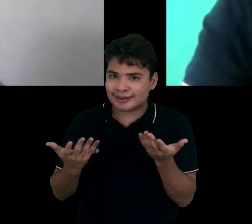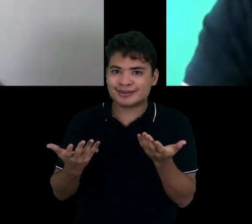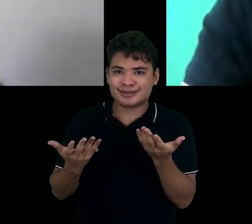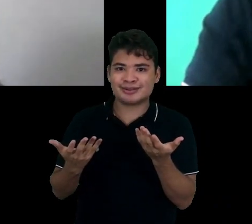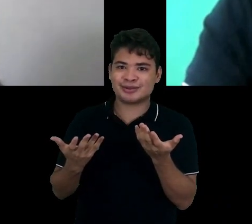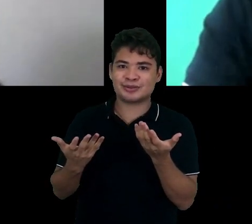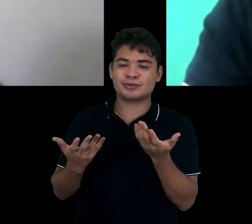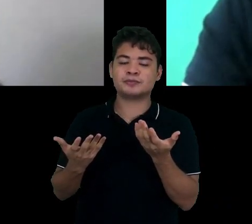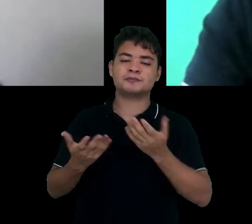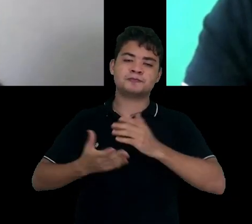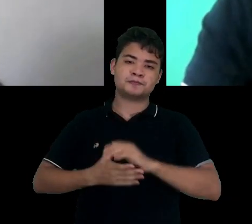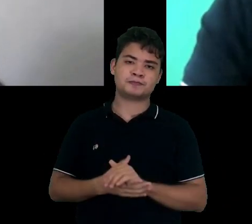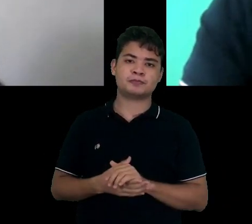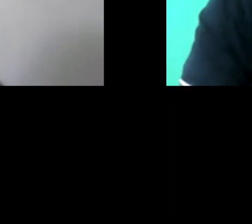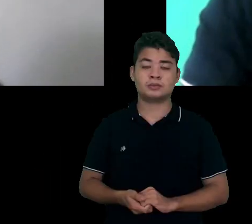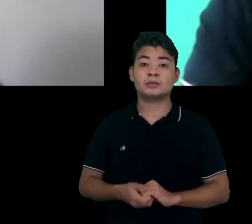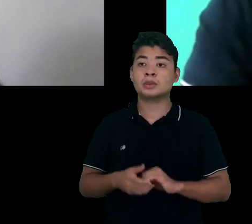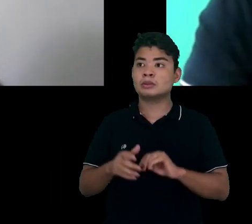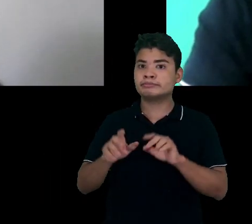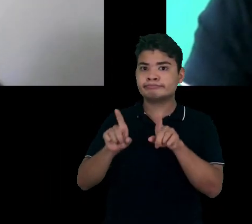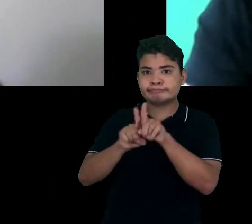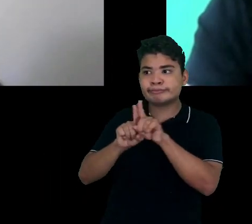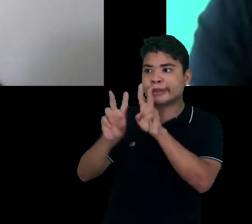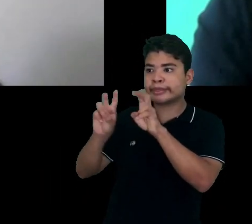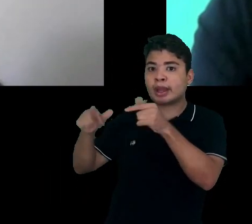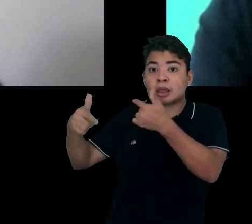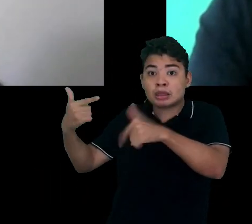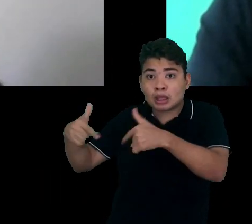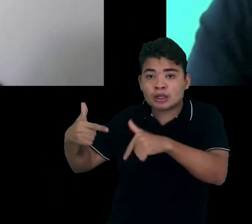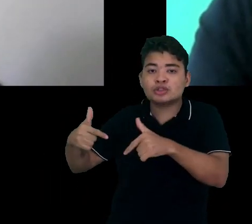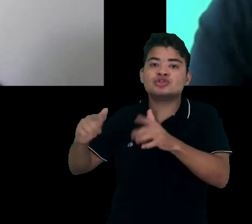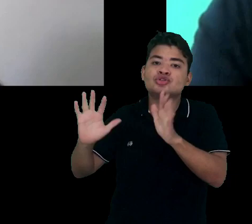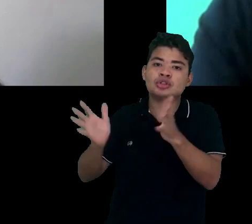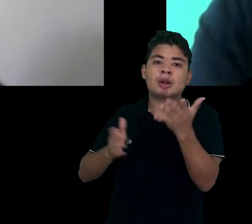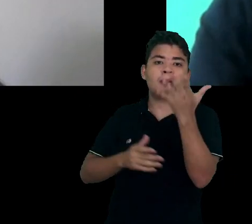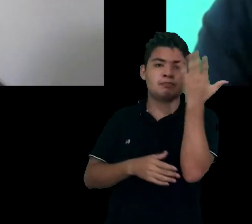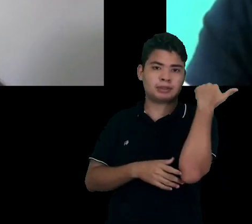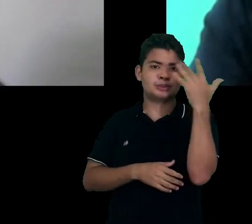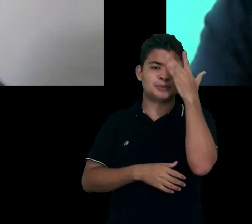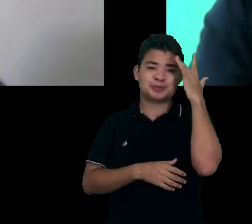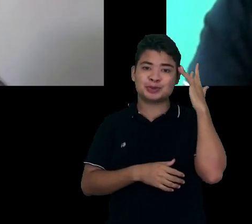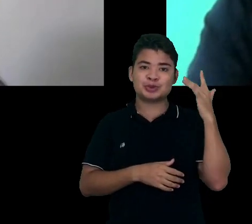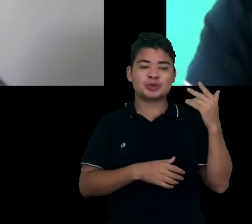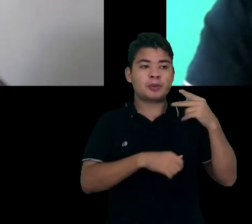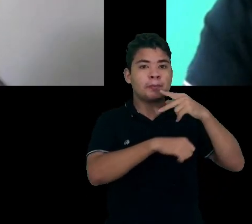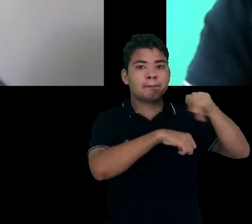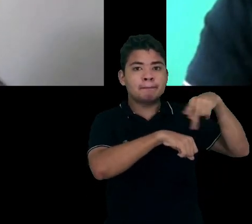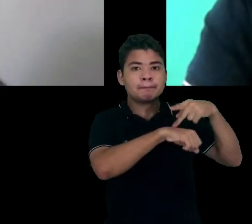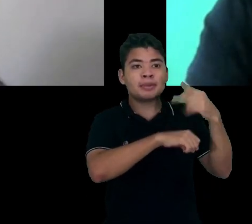língua de sinais. E quanto ao trabalho mesmo, eu já atendi